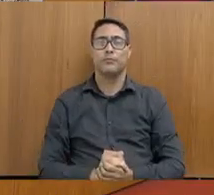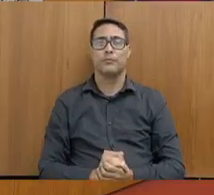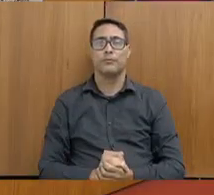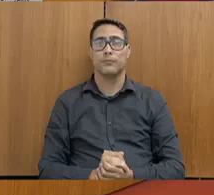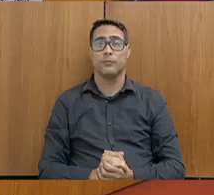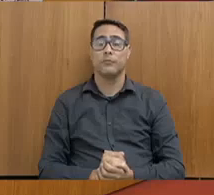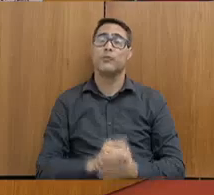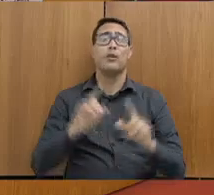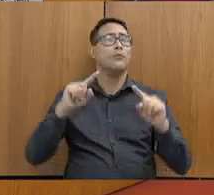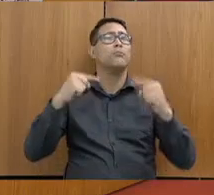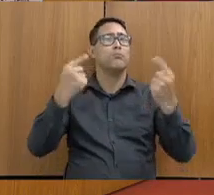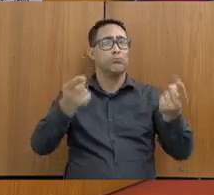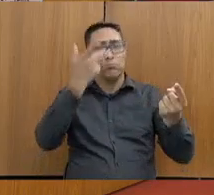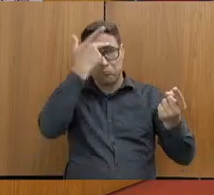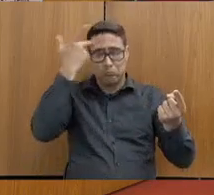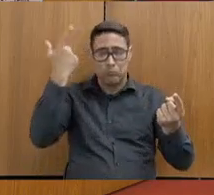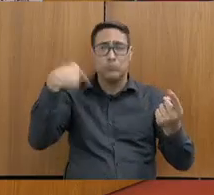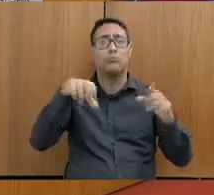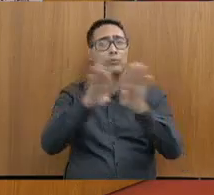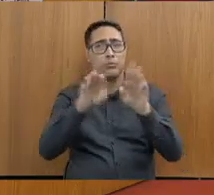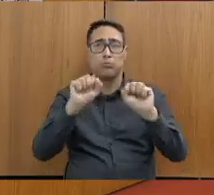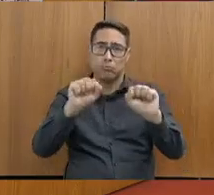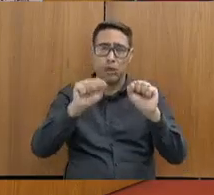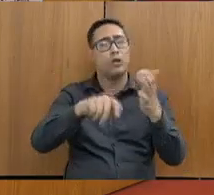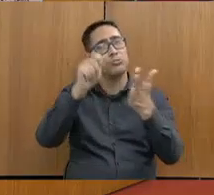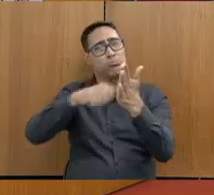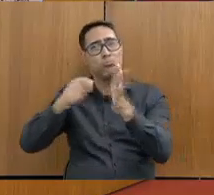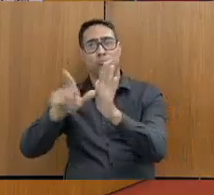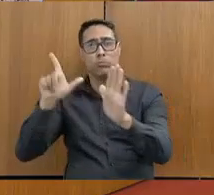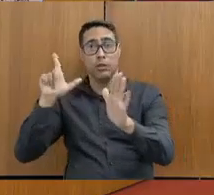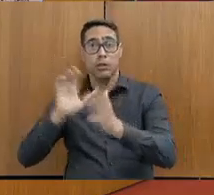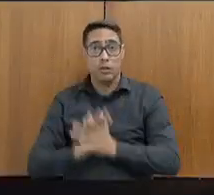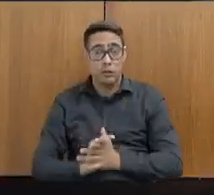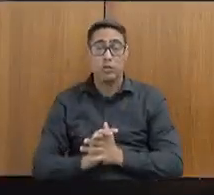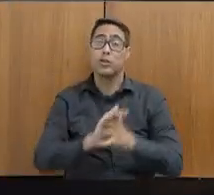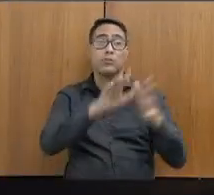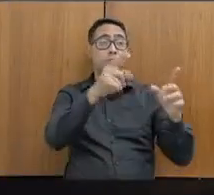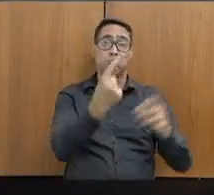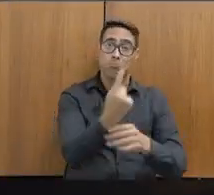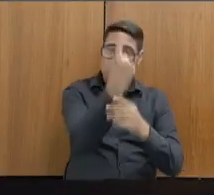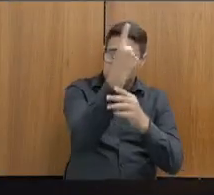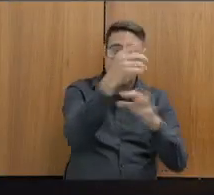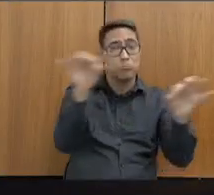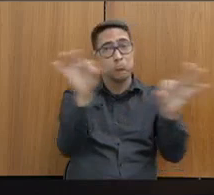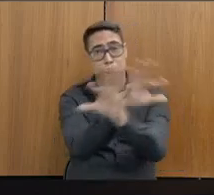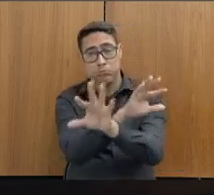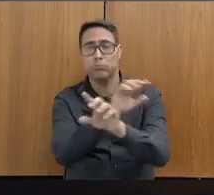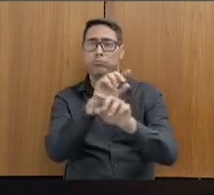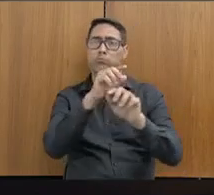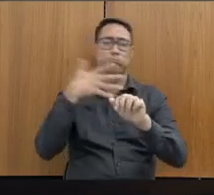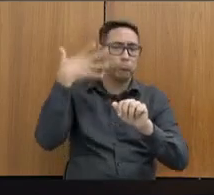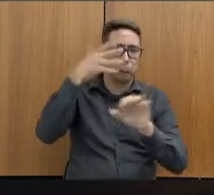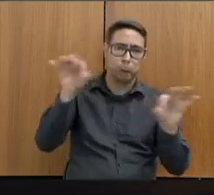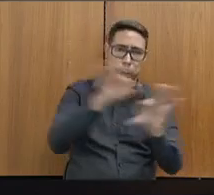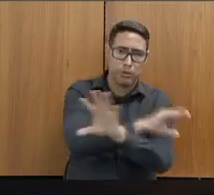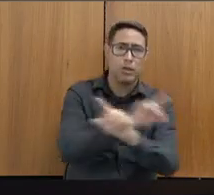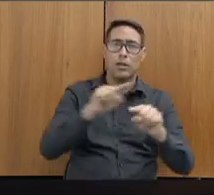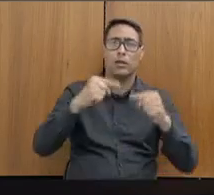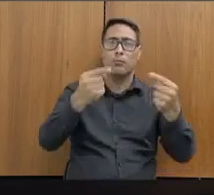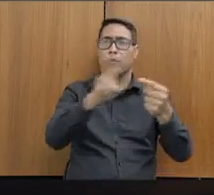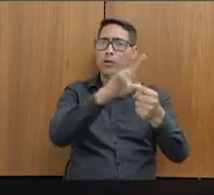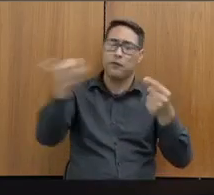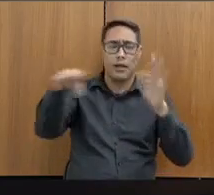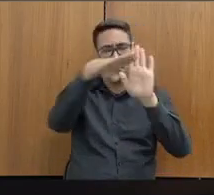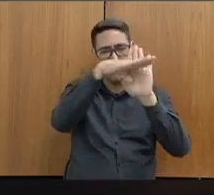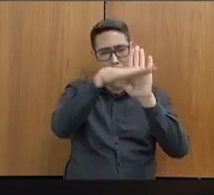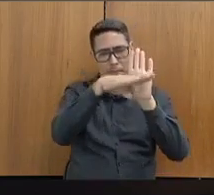Demais parlamentares por ordem de inscrição. Encerrada a exposição inicial da autoridade estadual, a ordem de interpelação seguirá a